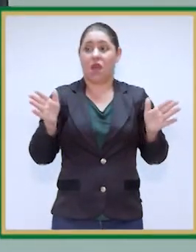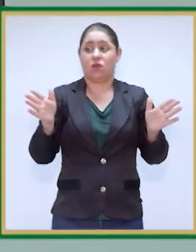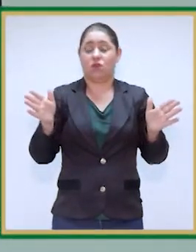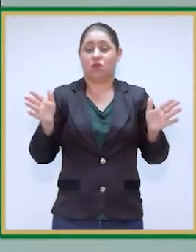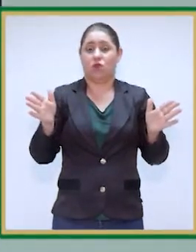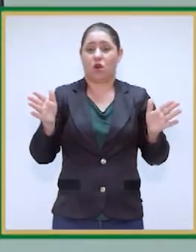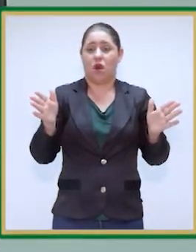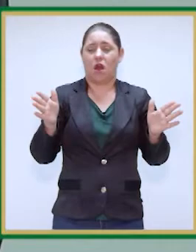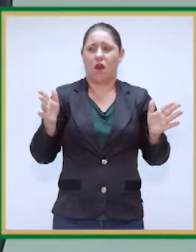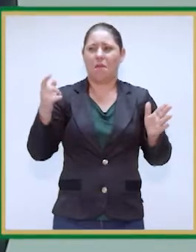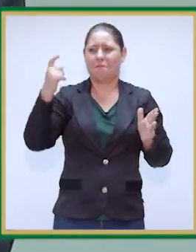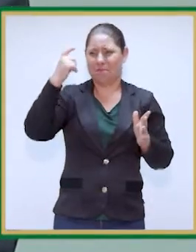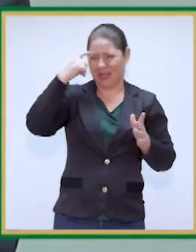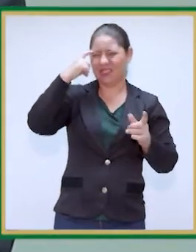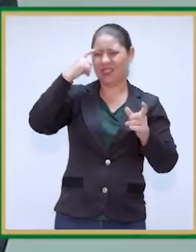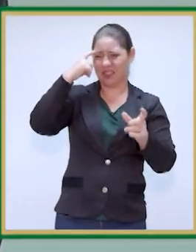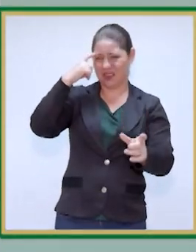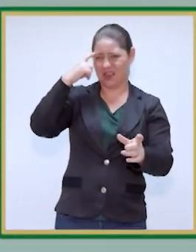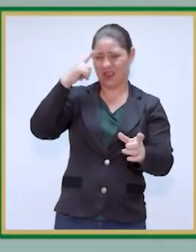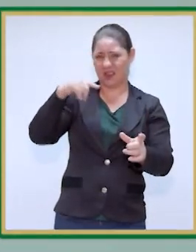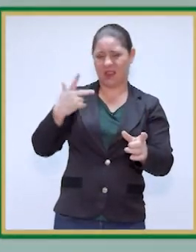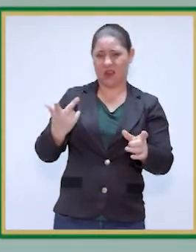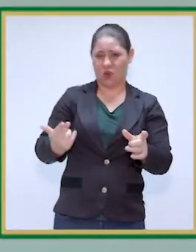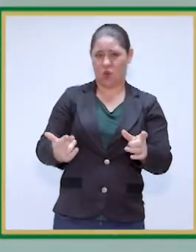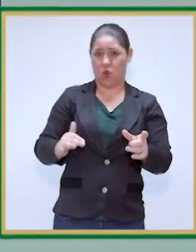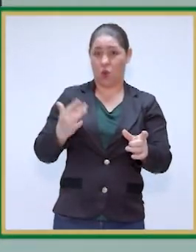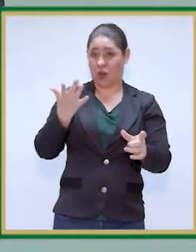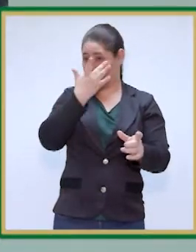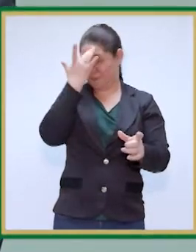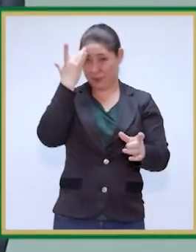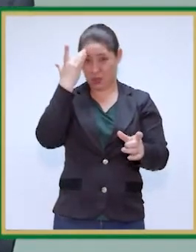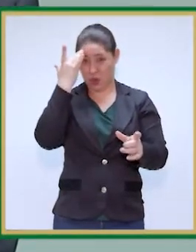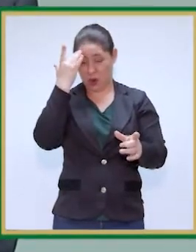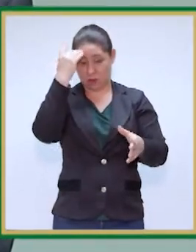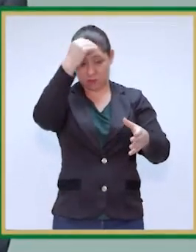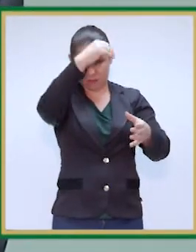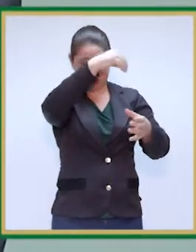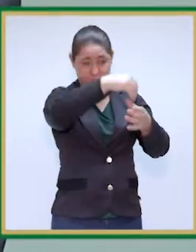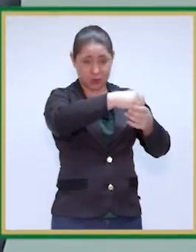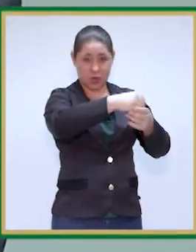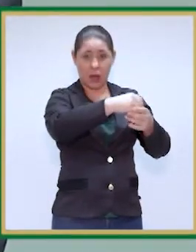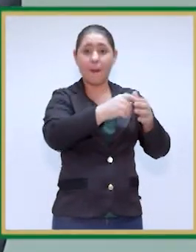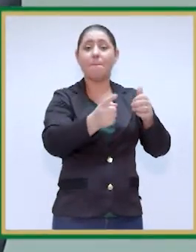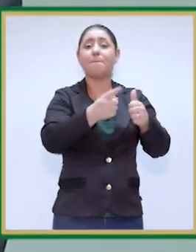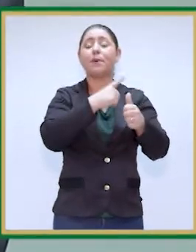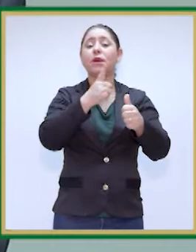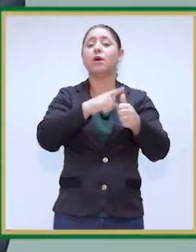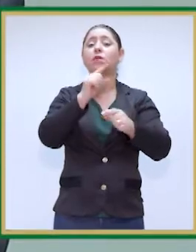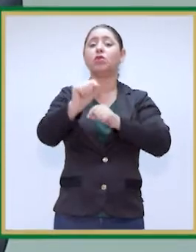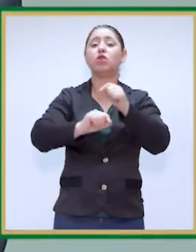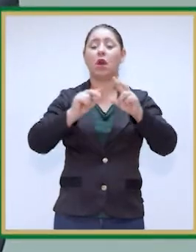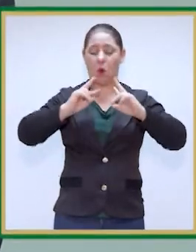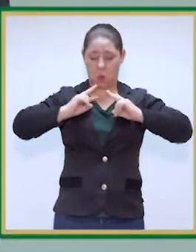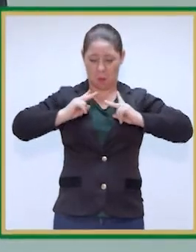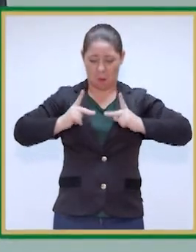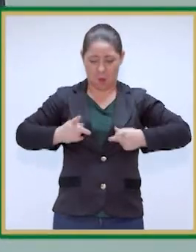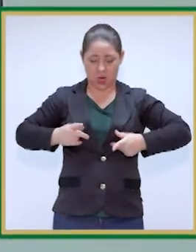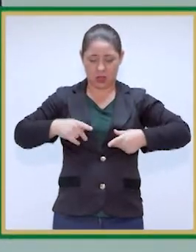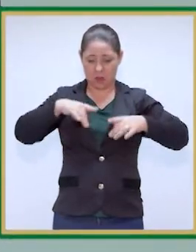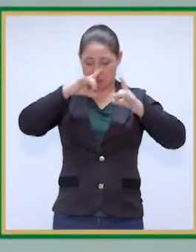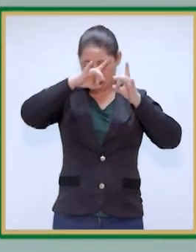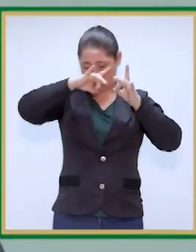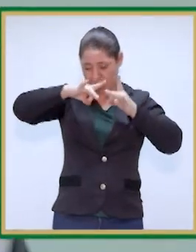é aberto. Alguém consegue se imaginar isso? Então, quando a gente coloca a pessoa no sistema prisional, a primeira coisa que eu faço com ela é desumanizar